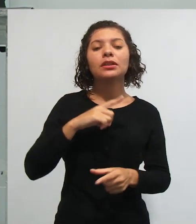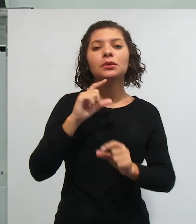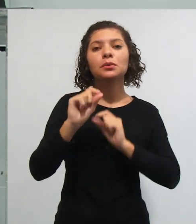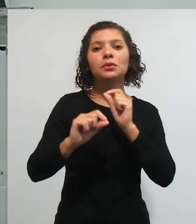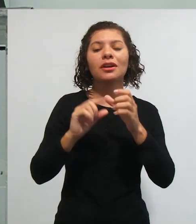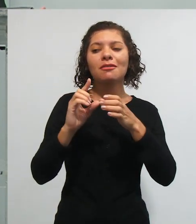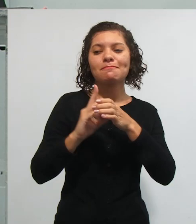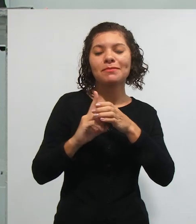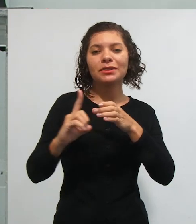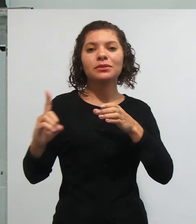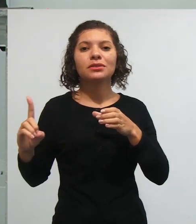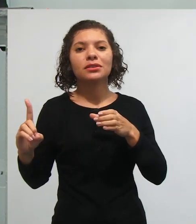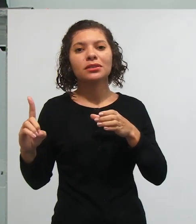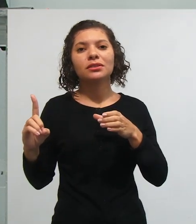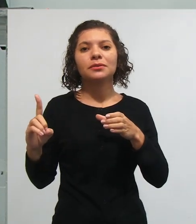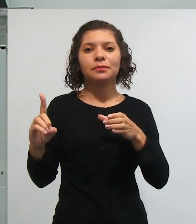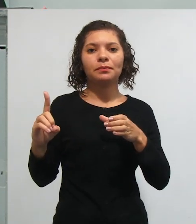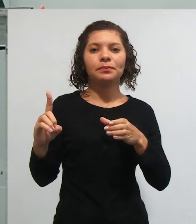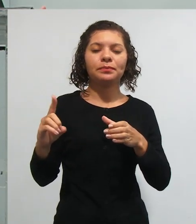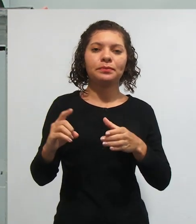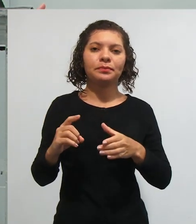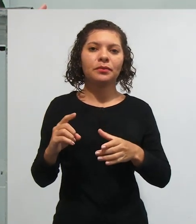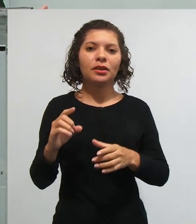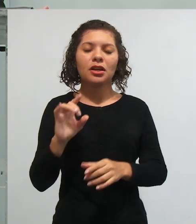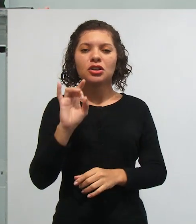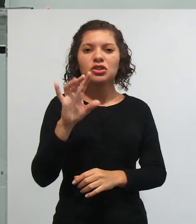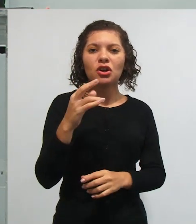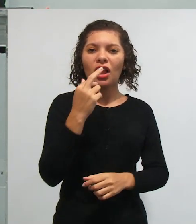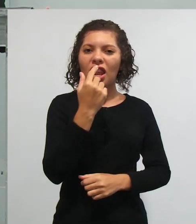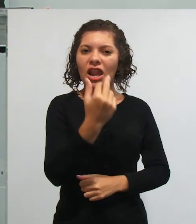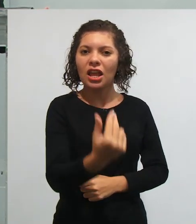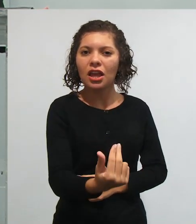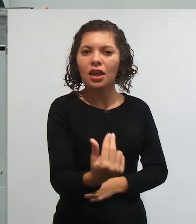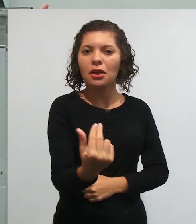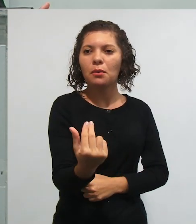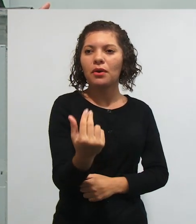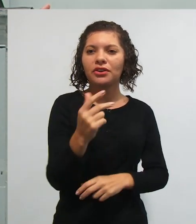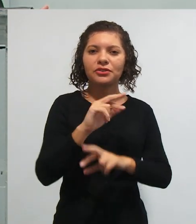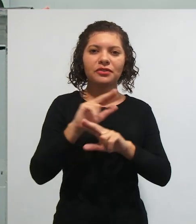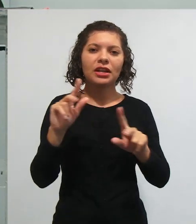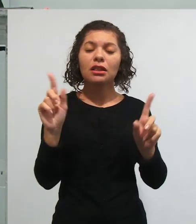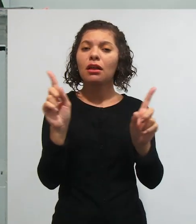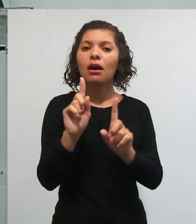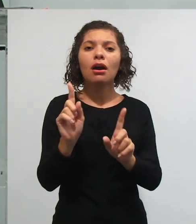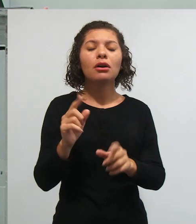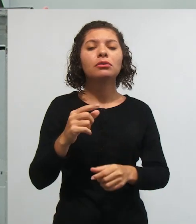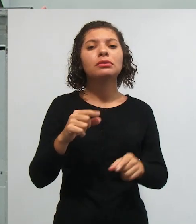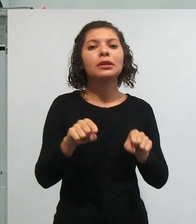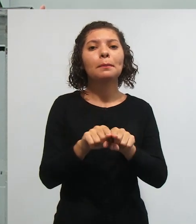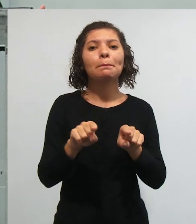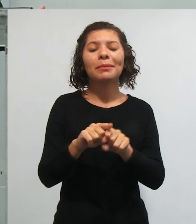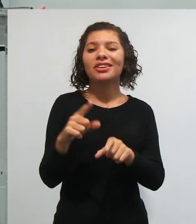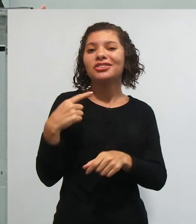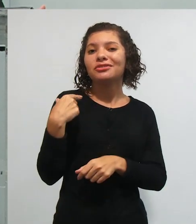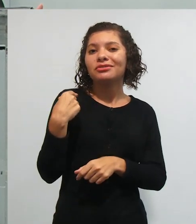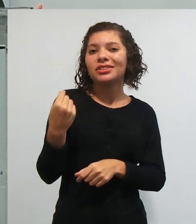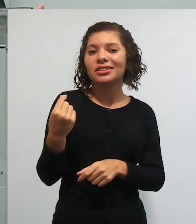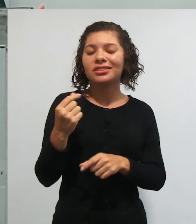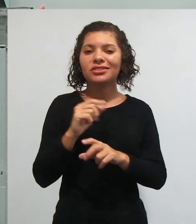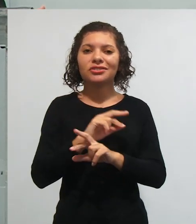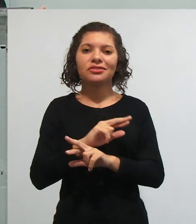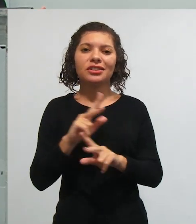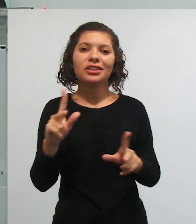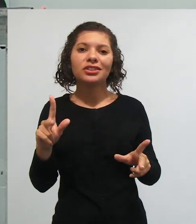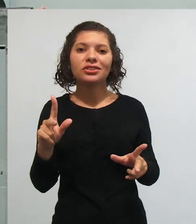processo de exclusão não estou falando só da língua estou falando das vestimentas estou falando que existem